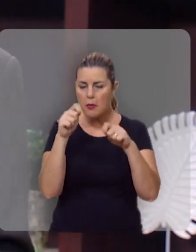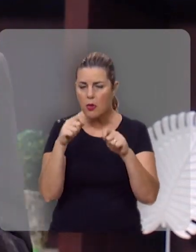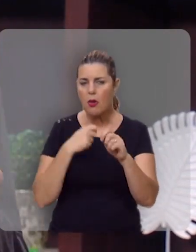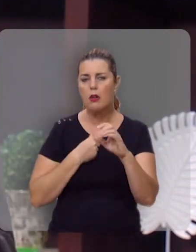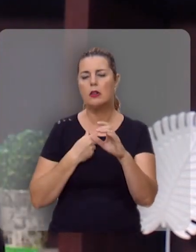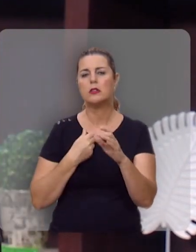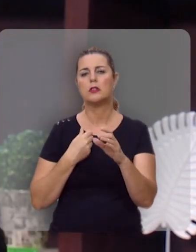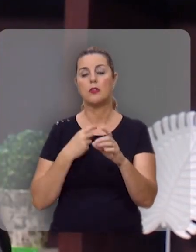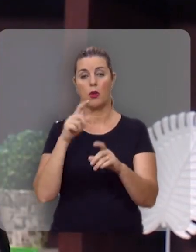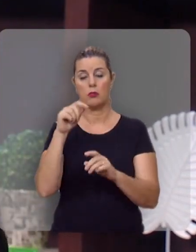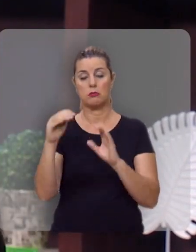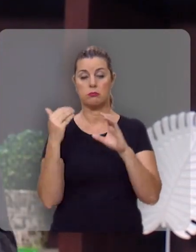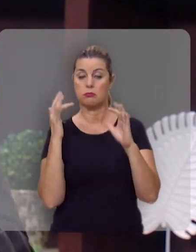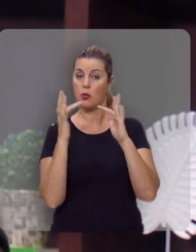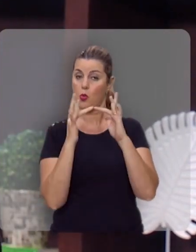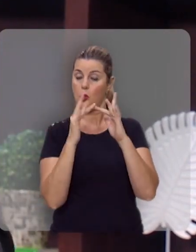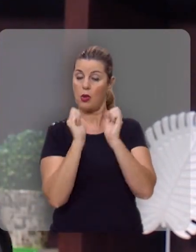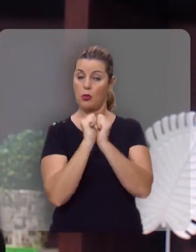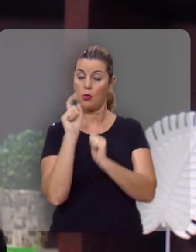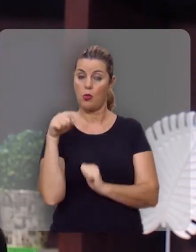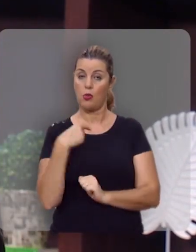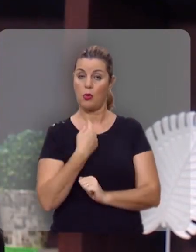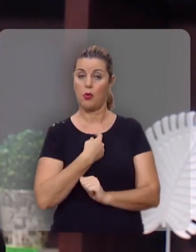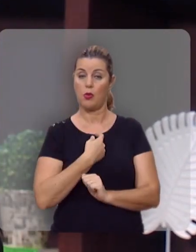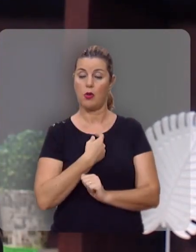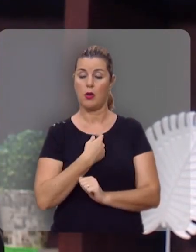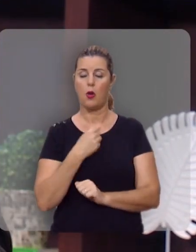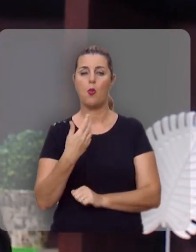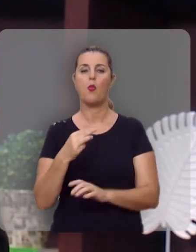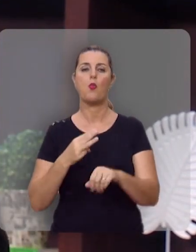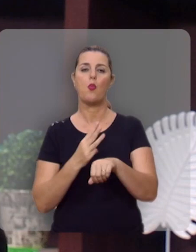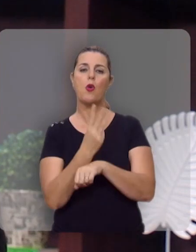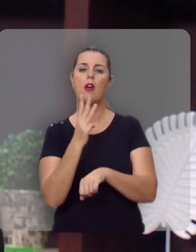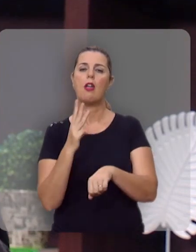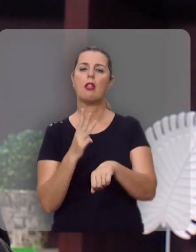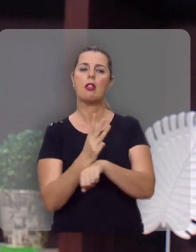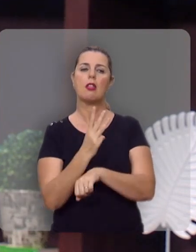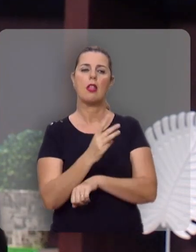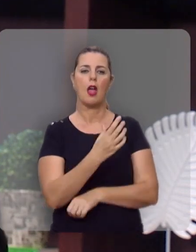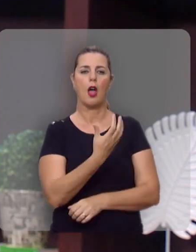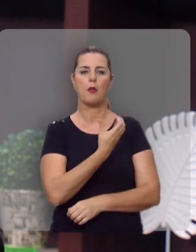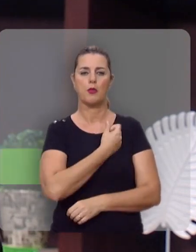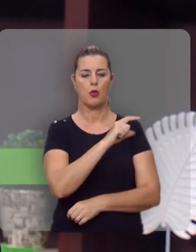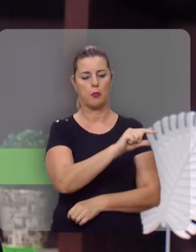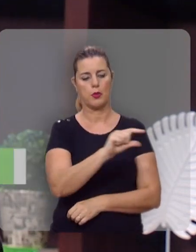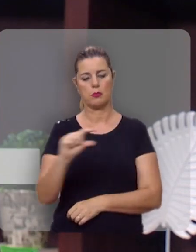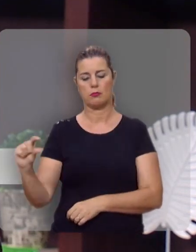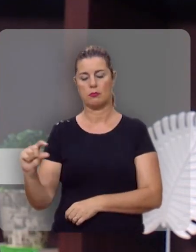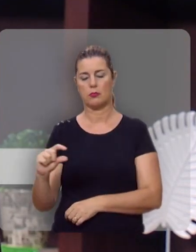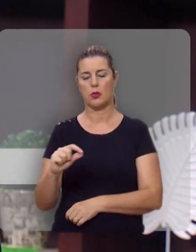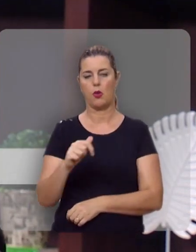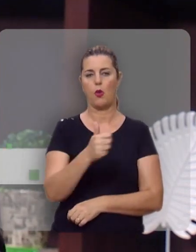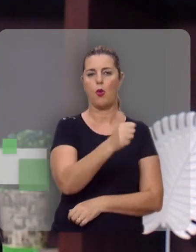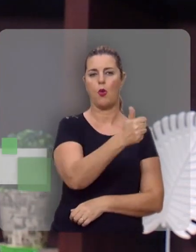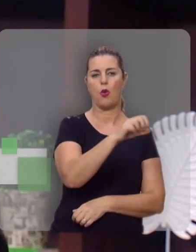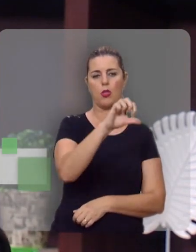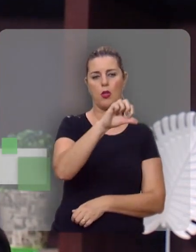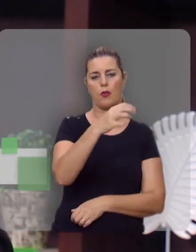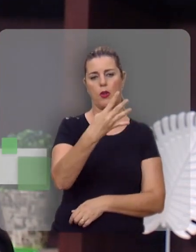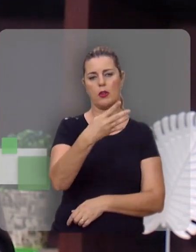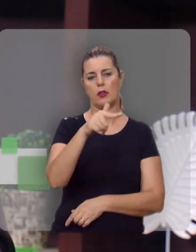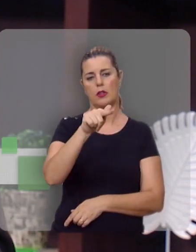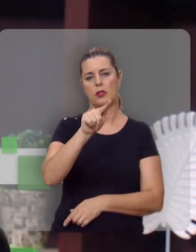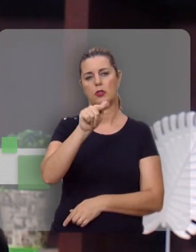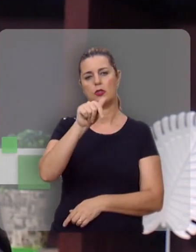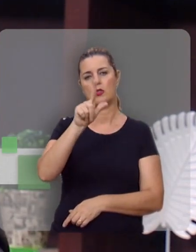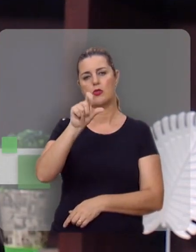fazê-lo. Basta você entrar em contato conosco pelo nosso WhatsApp que está aparecendo aí, é o código de área 11 9